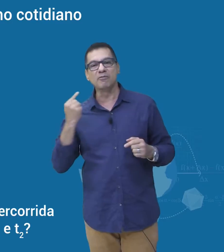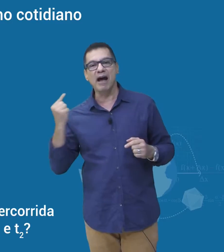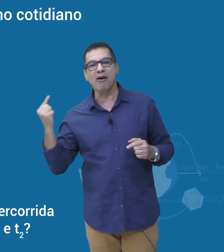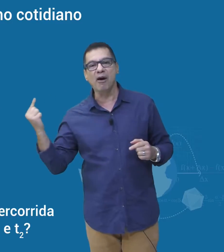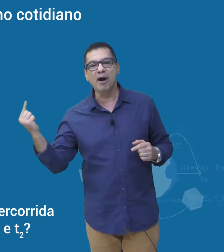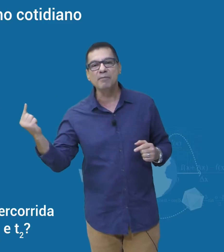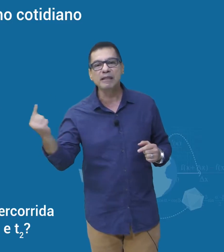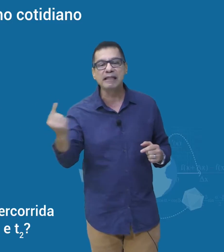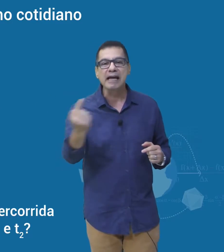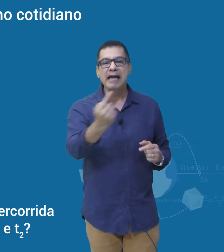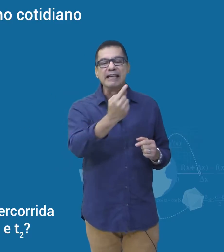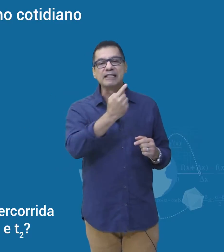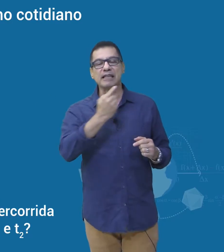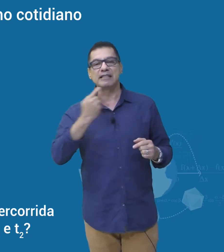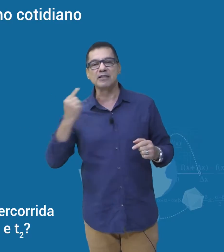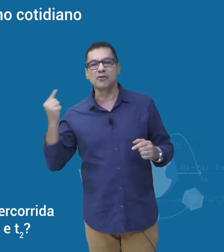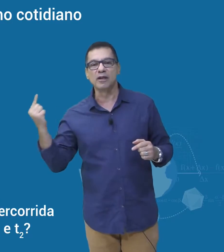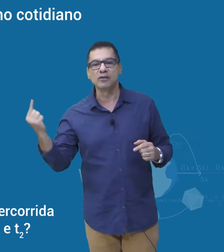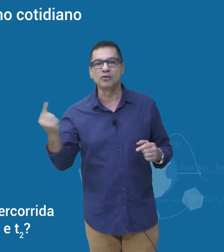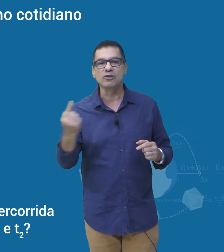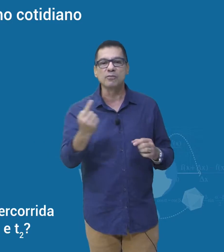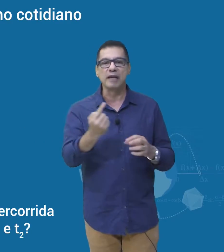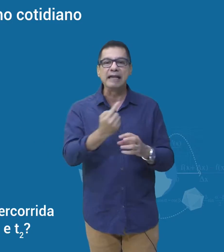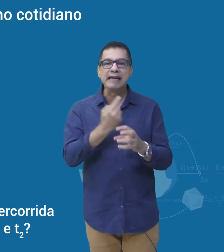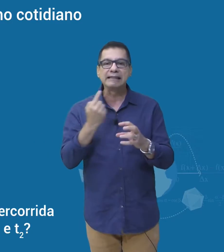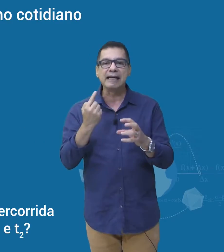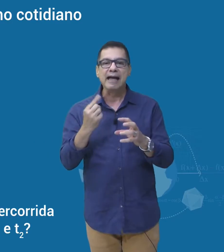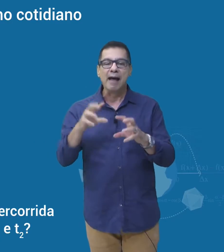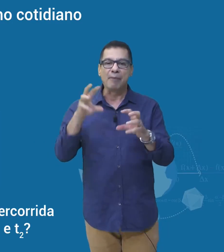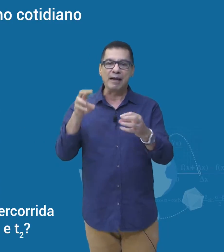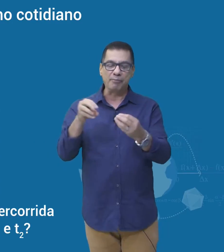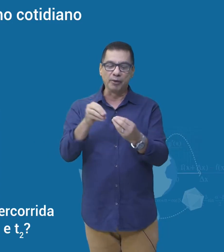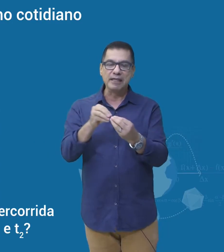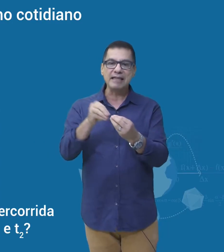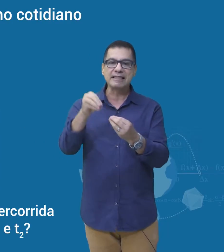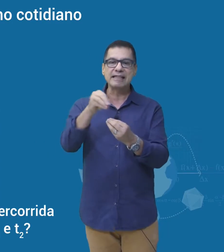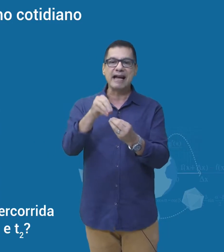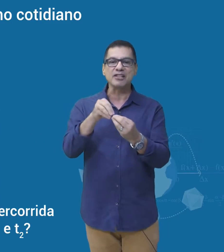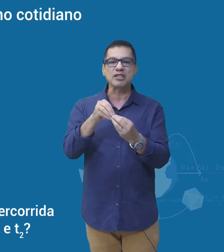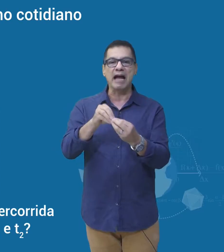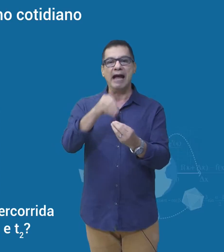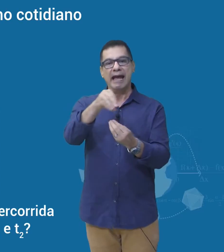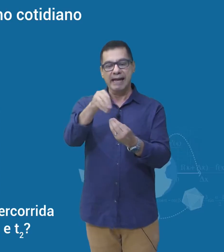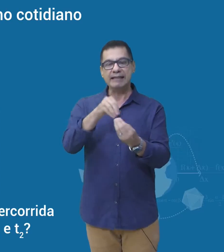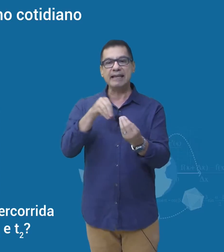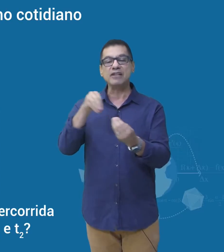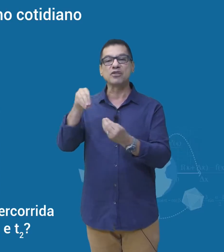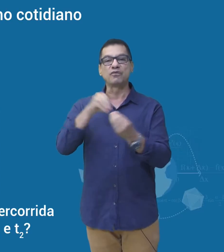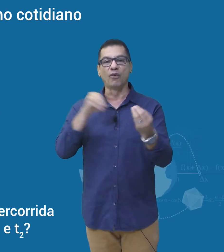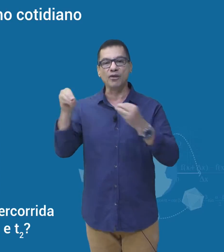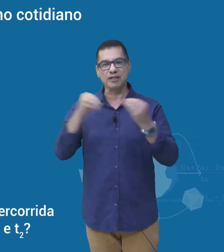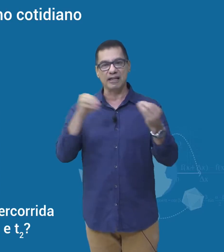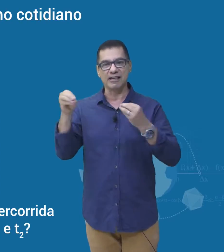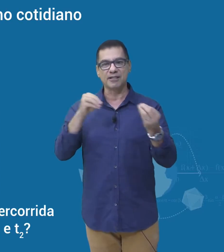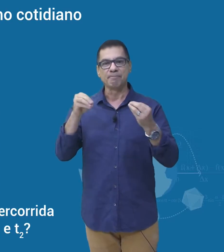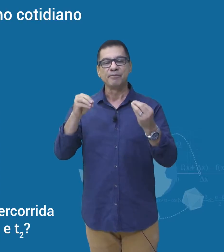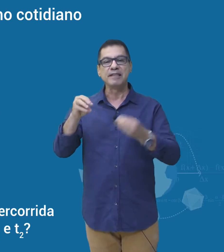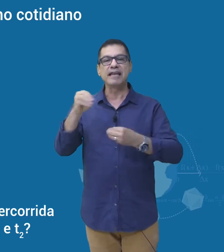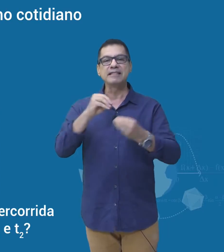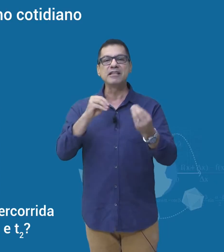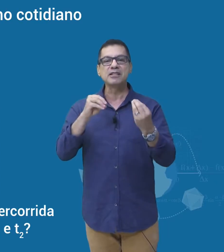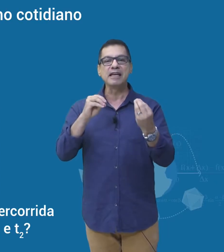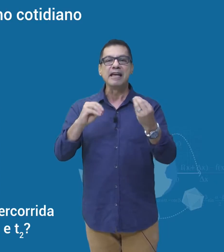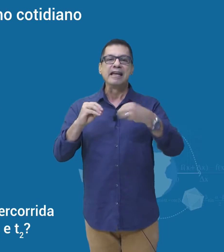E uma órbita que está circulando o nosso planeta para poder se encaixar entre as forças